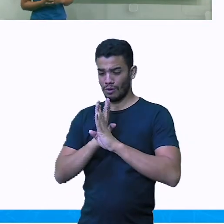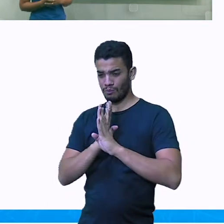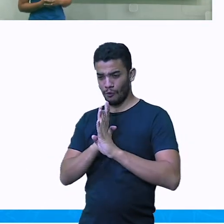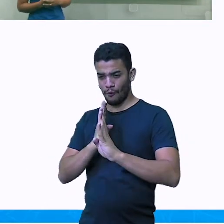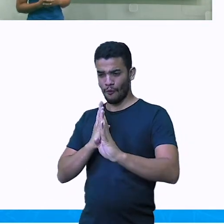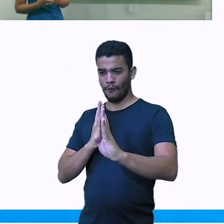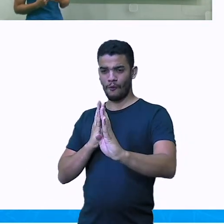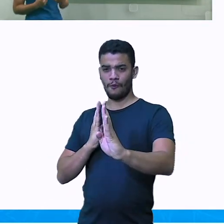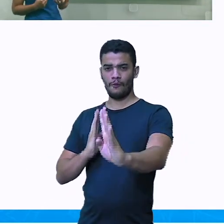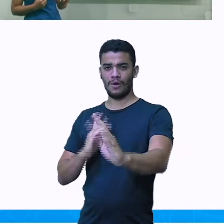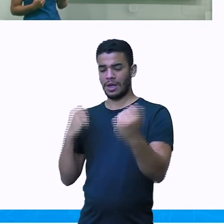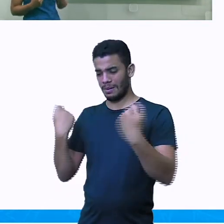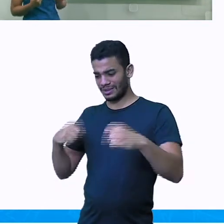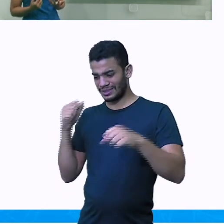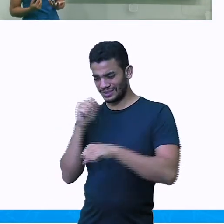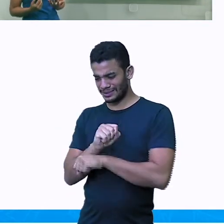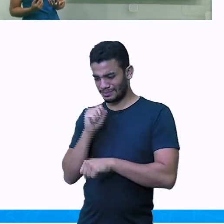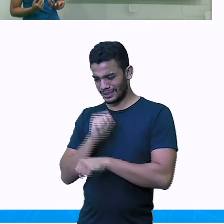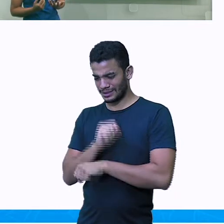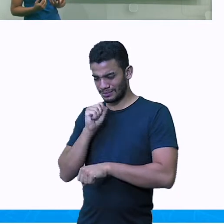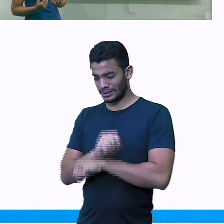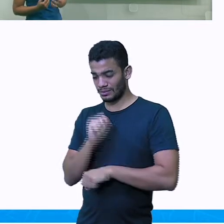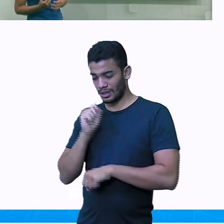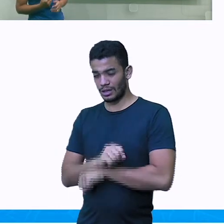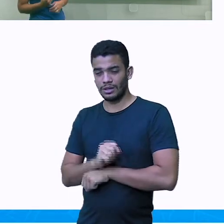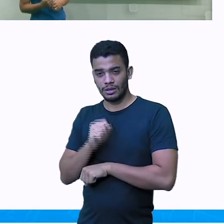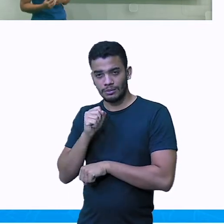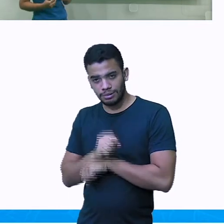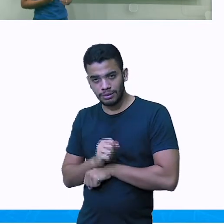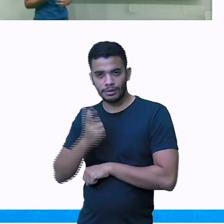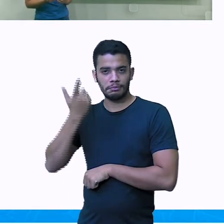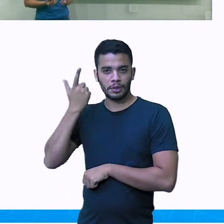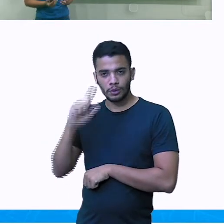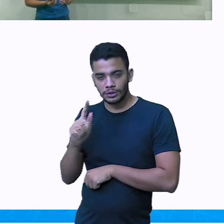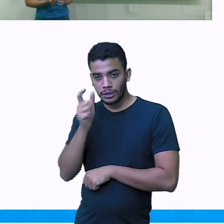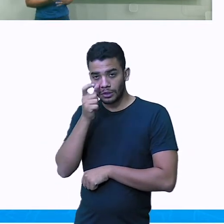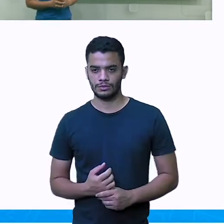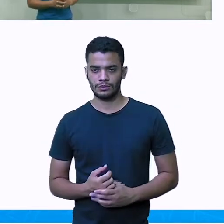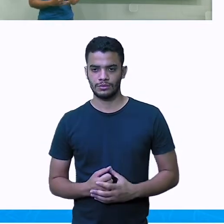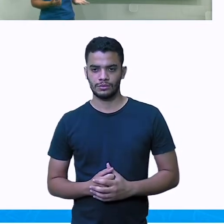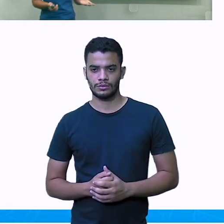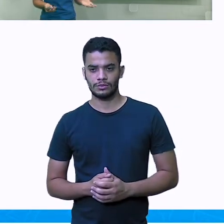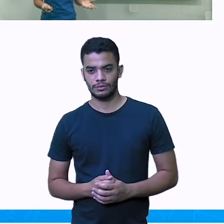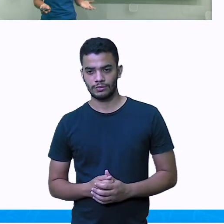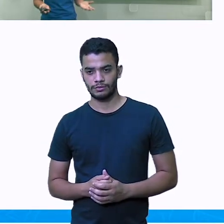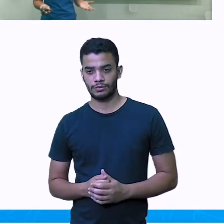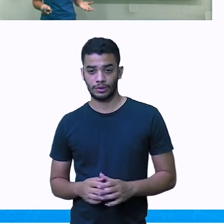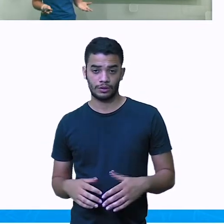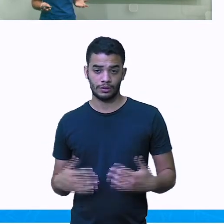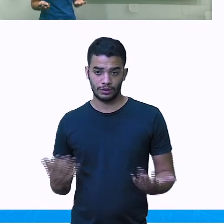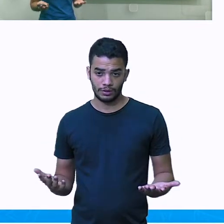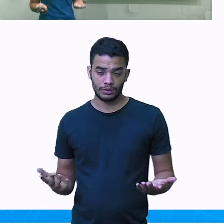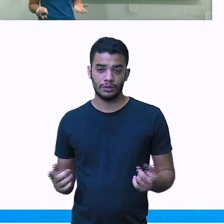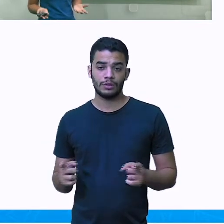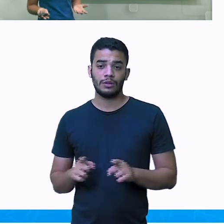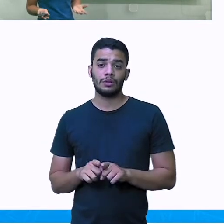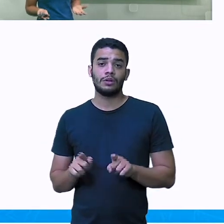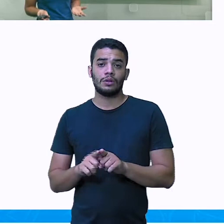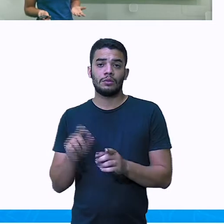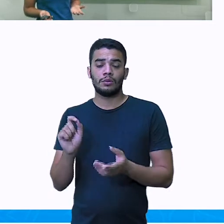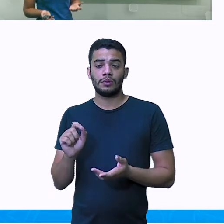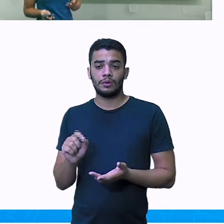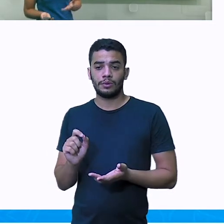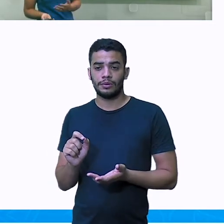Meu pai comprou pipoca e jujuba para a gente aguentar a espera. Mas, para variar,